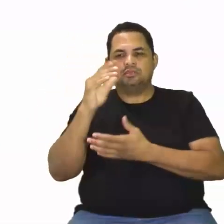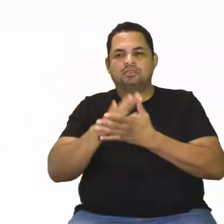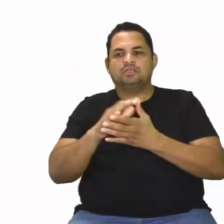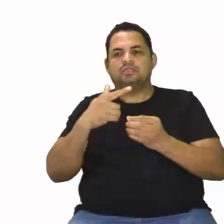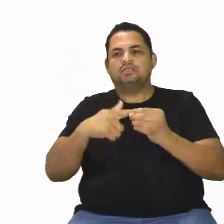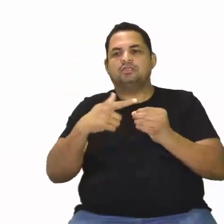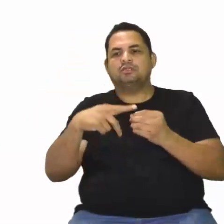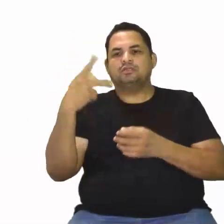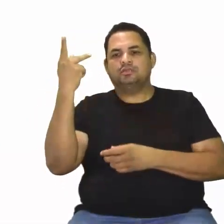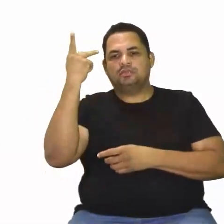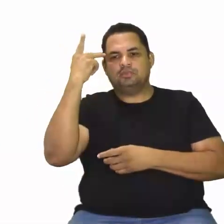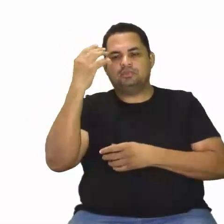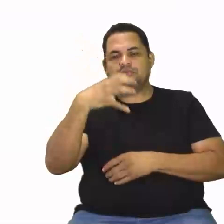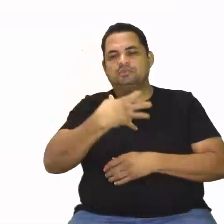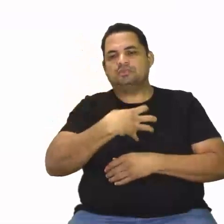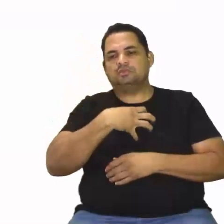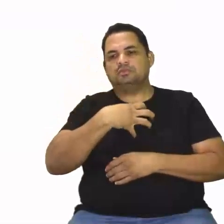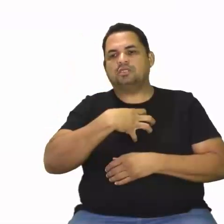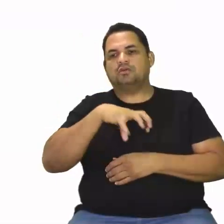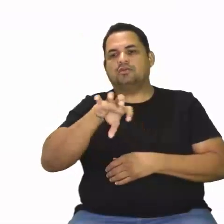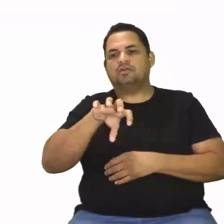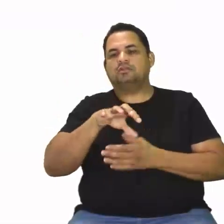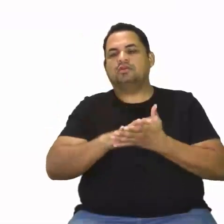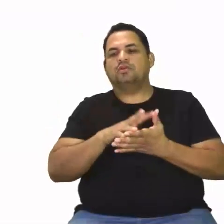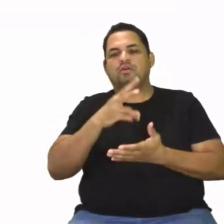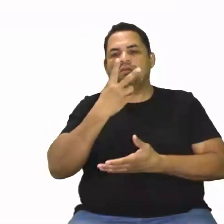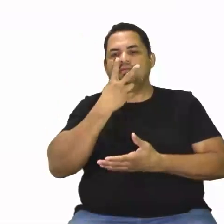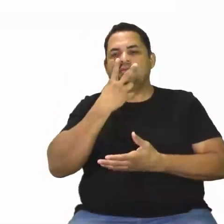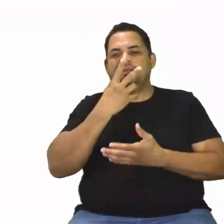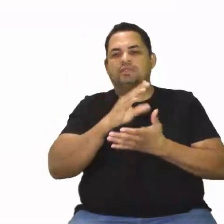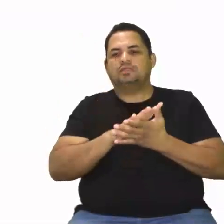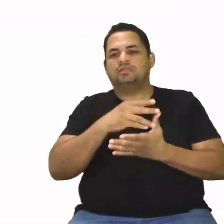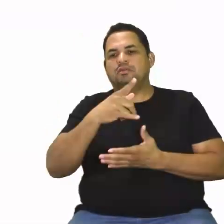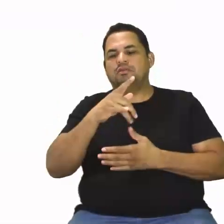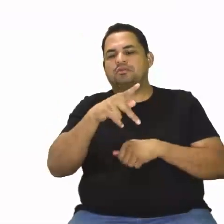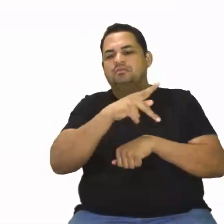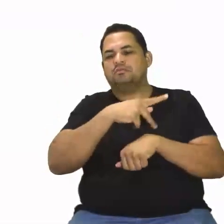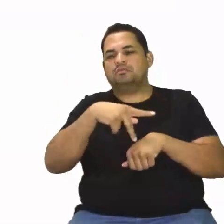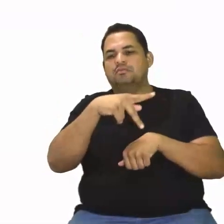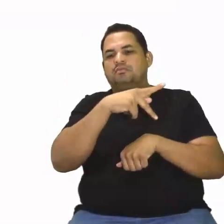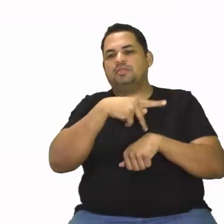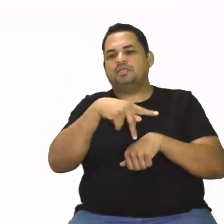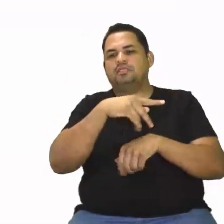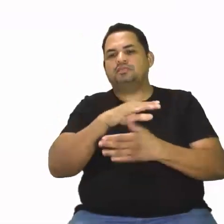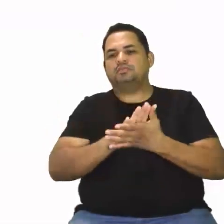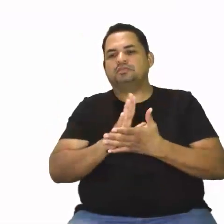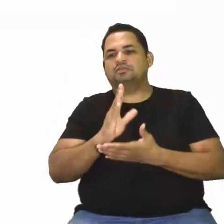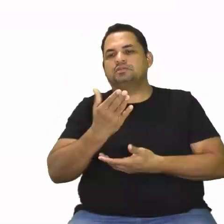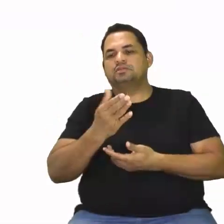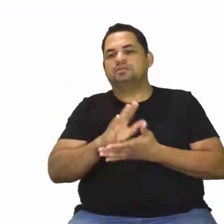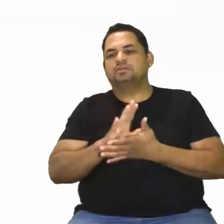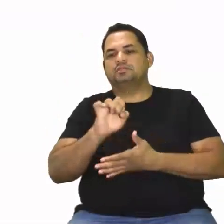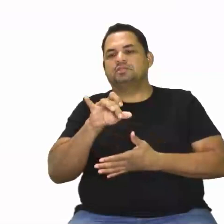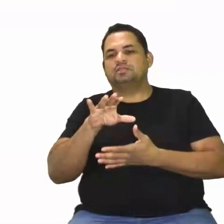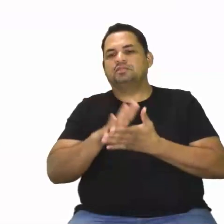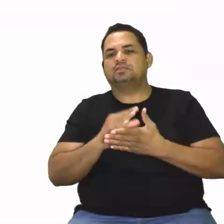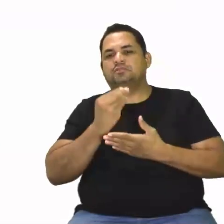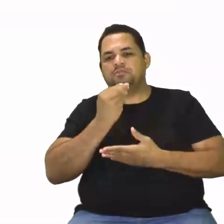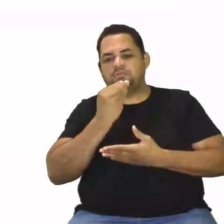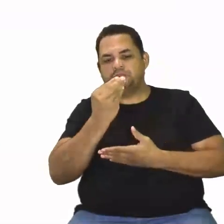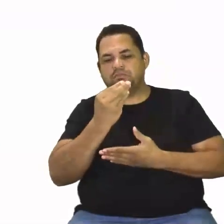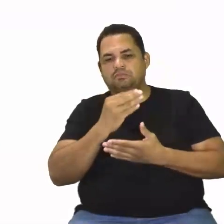Sé, que vai reunir mais de 200 mil pessoas, entre 200 e 300 mil pessoas na Praça da Sé,